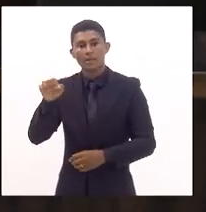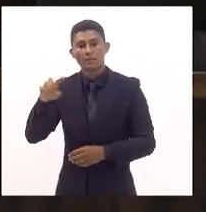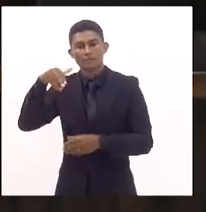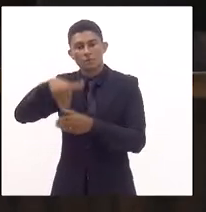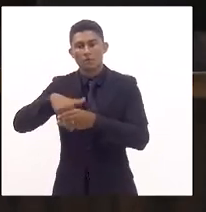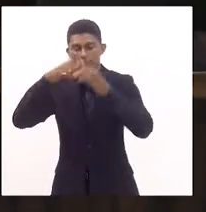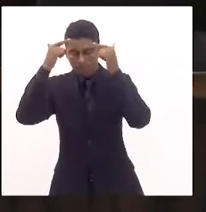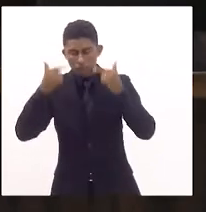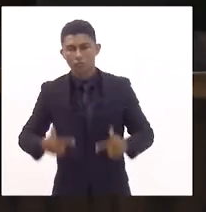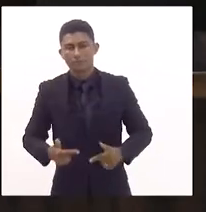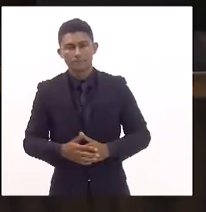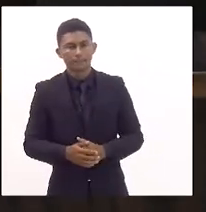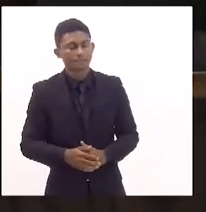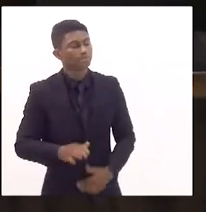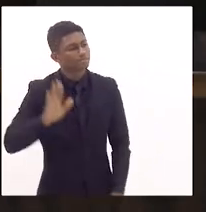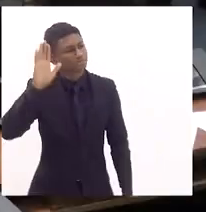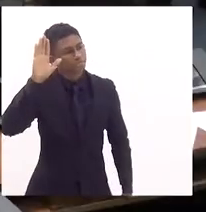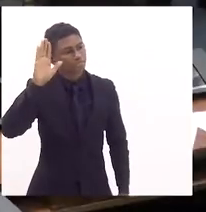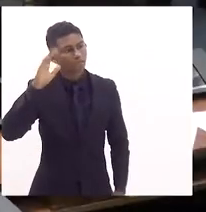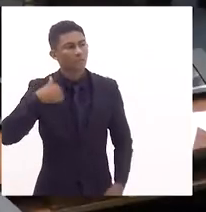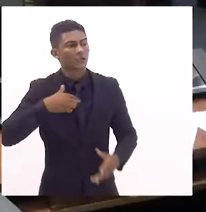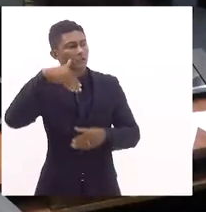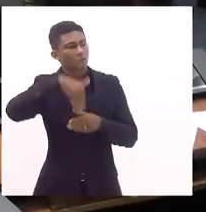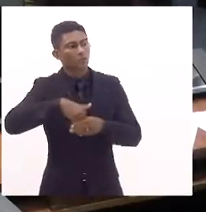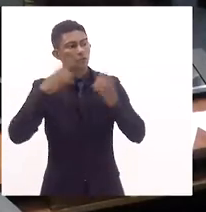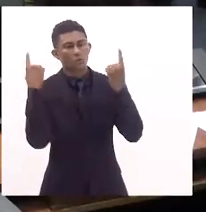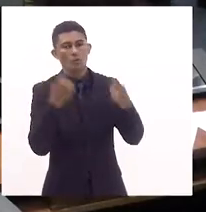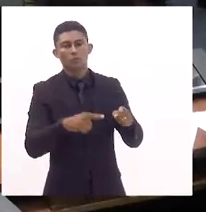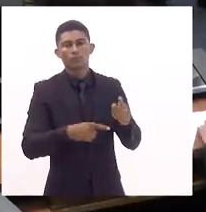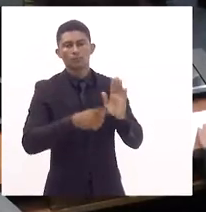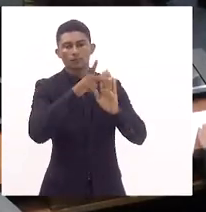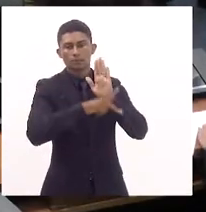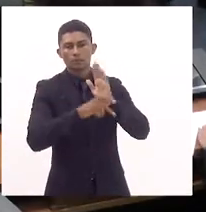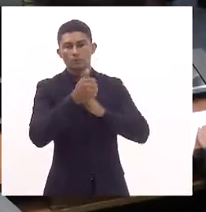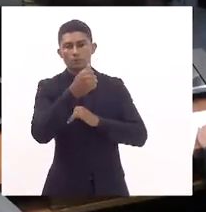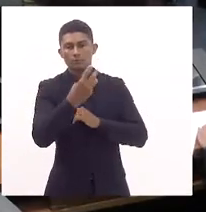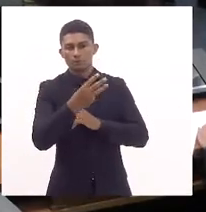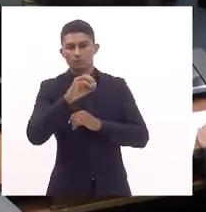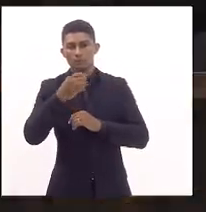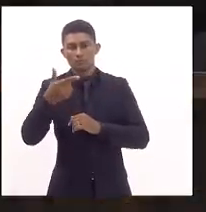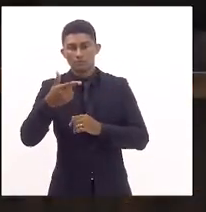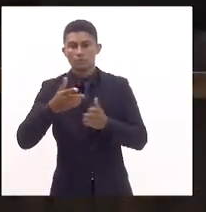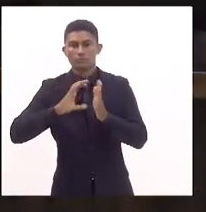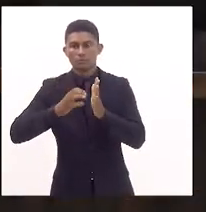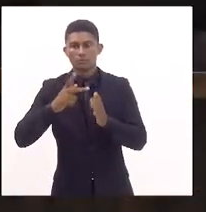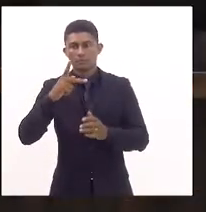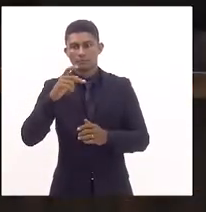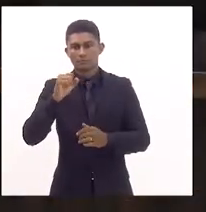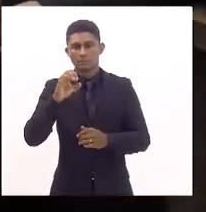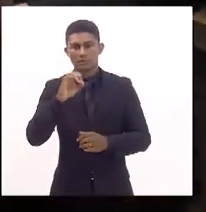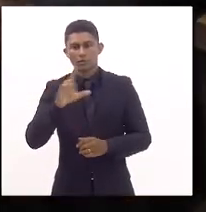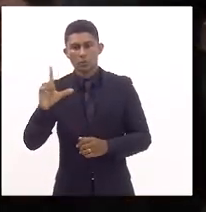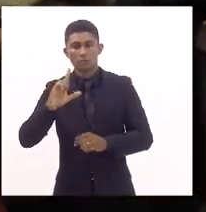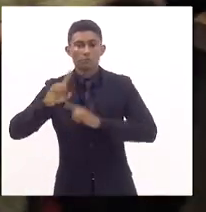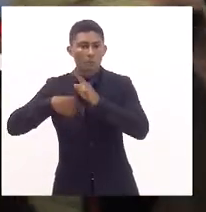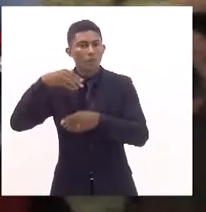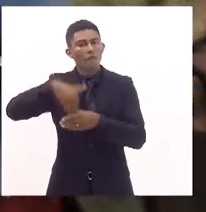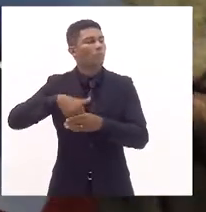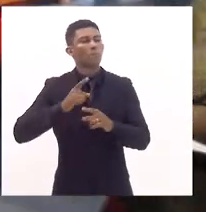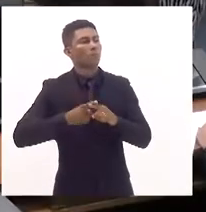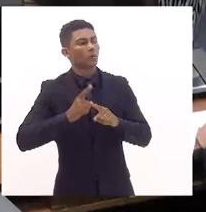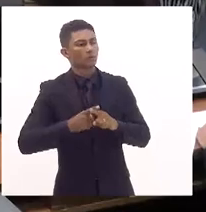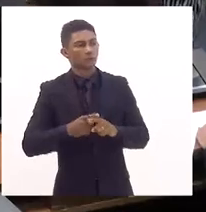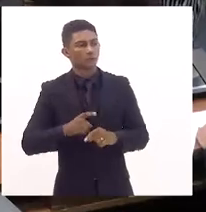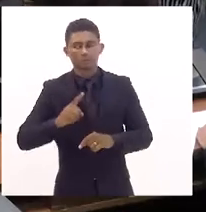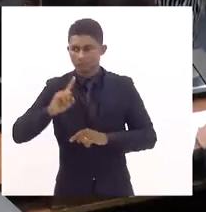abstenção. Presidente, voto contrário no 1302 de 2022. Bancada do PSOL, voto contrário. E depois de declaração de voto, tá